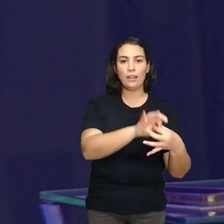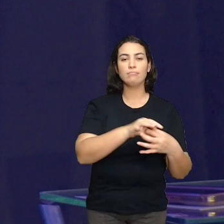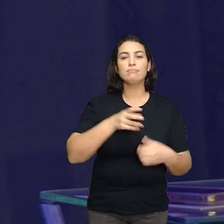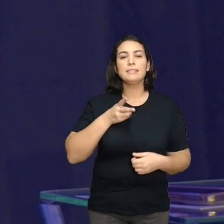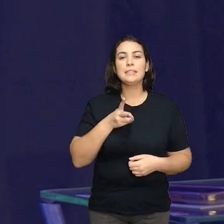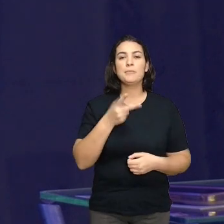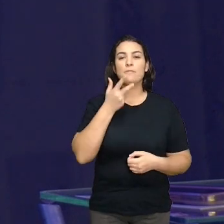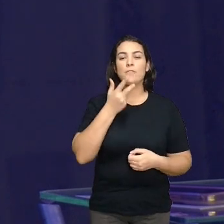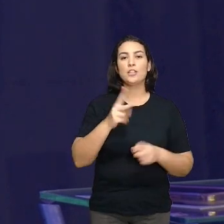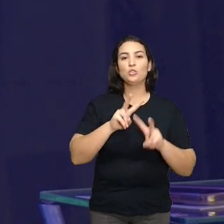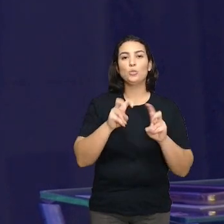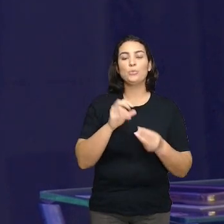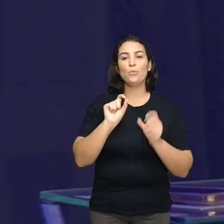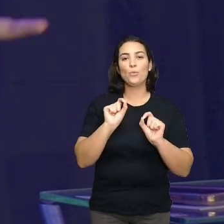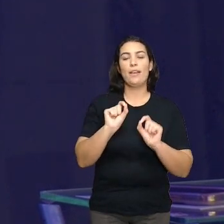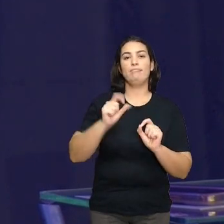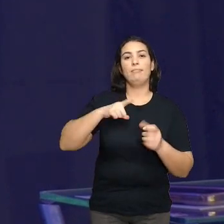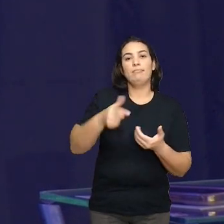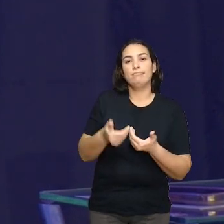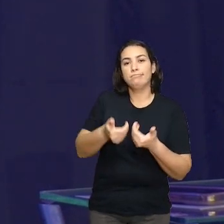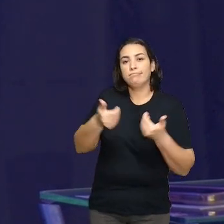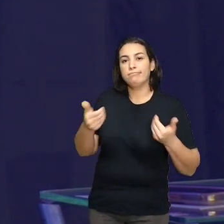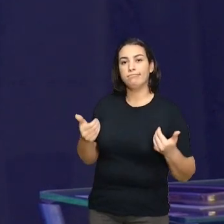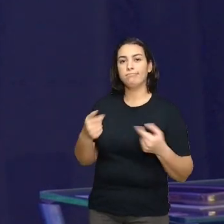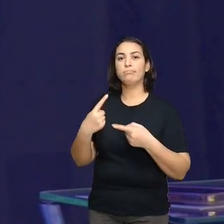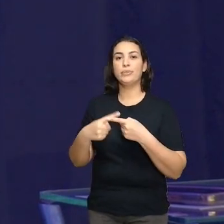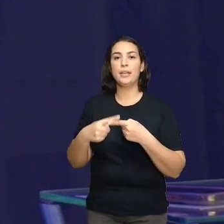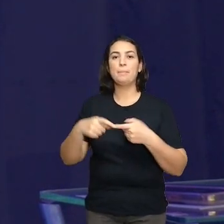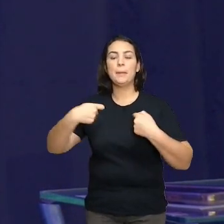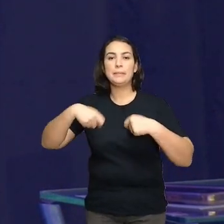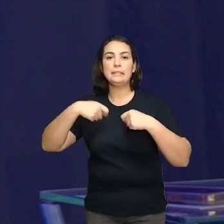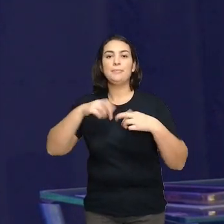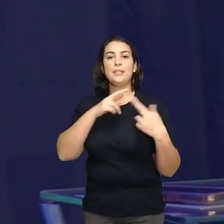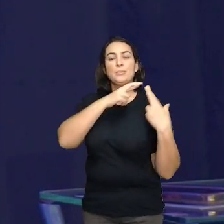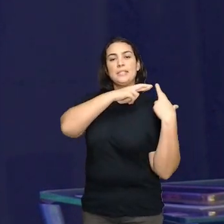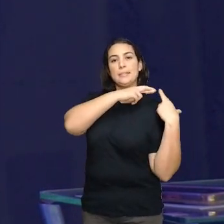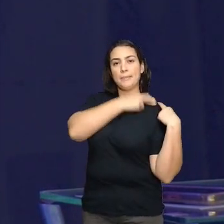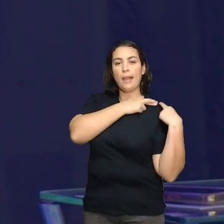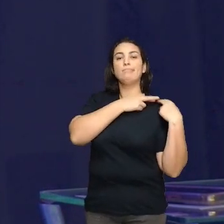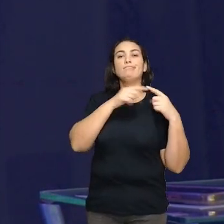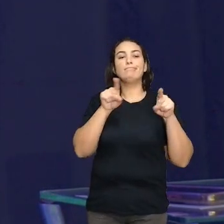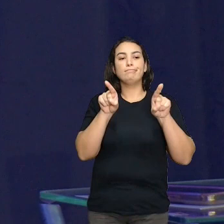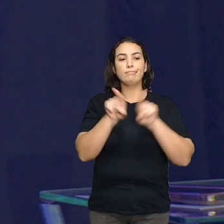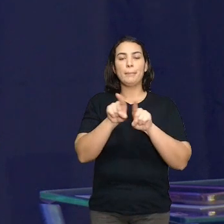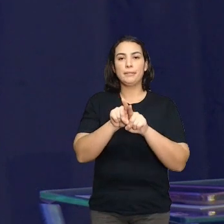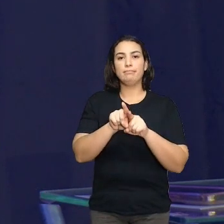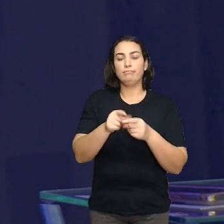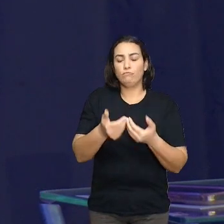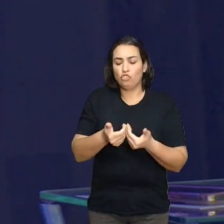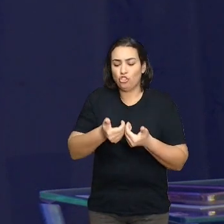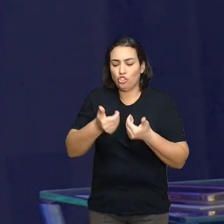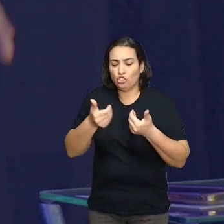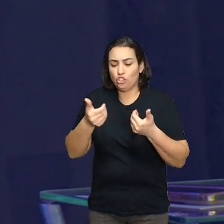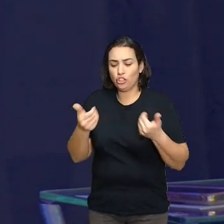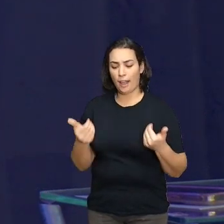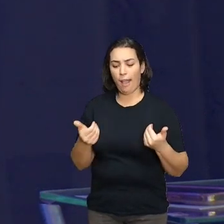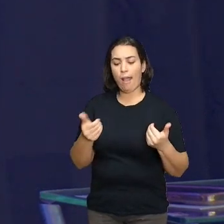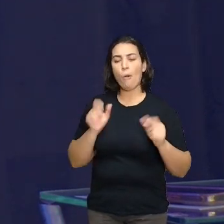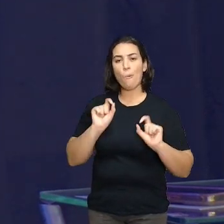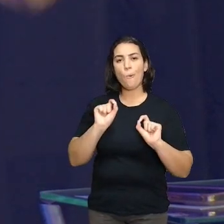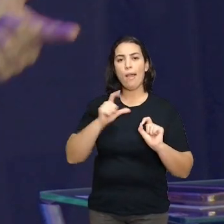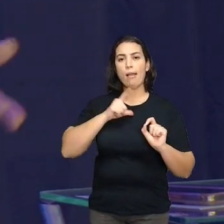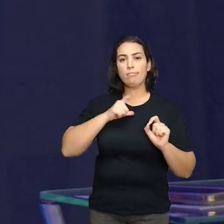descentralização, né? Seja de uma responsabilidade, seja a descentralização do poder, seja